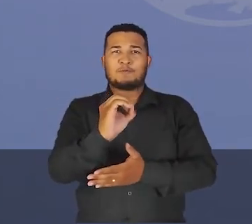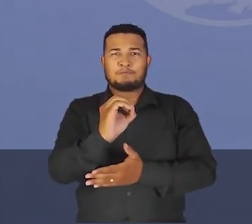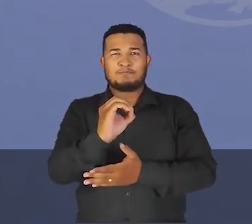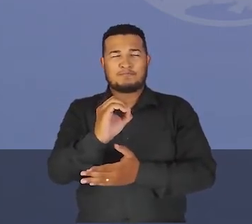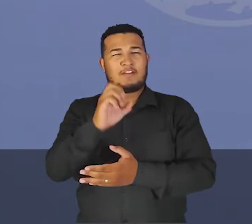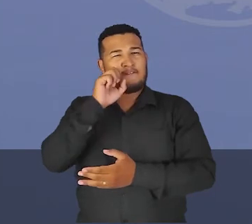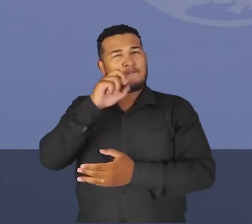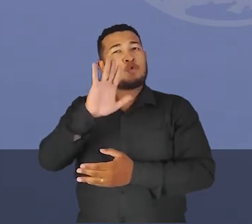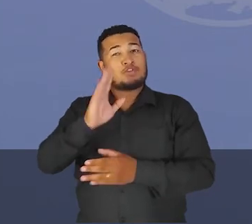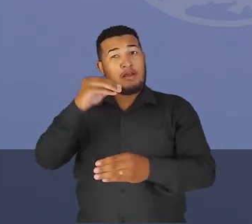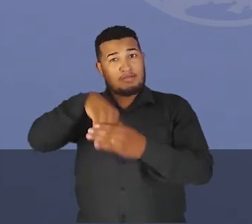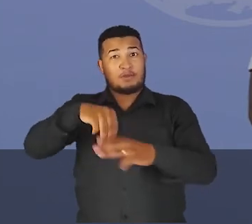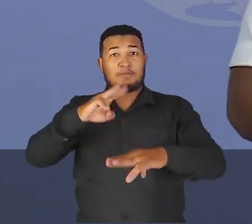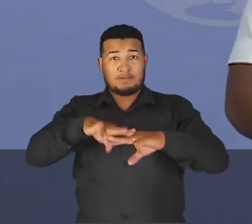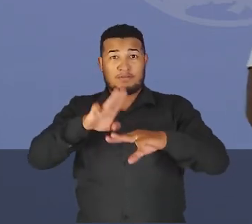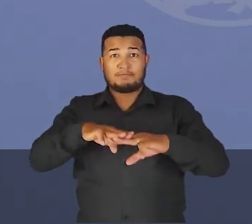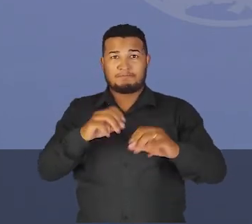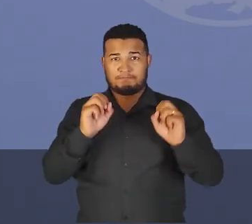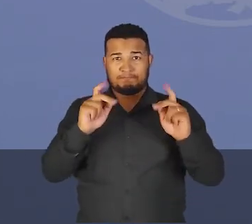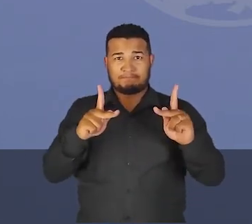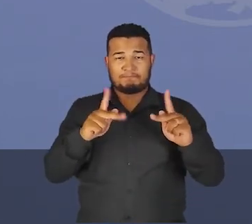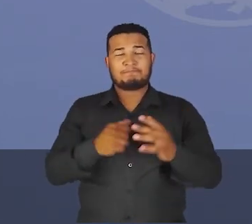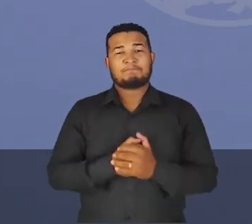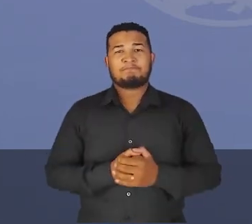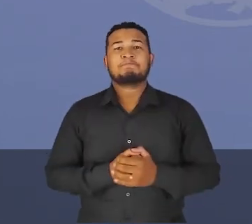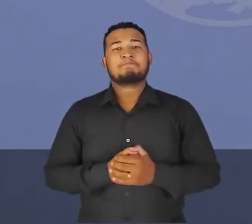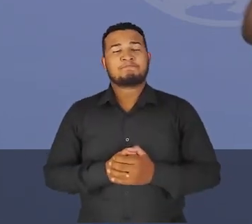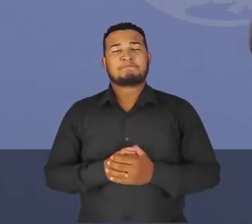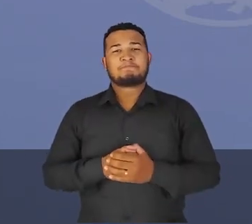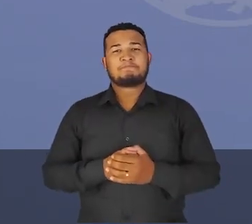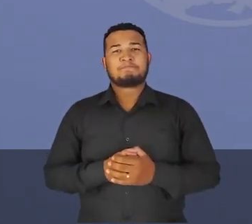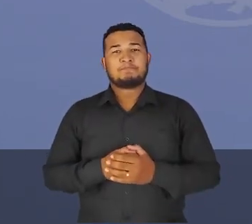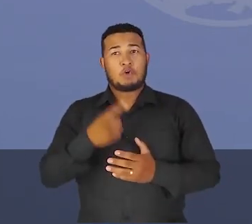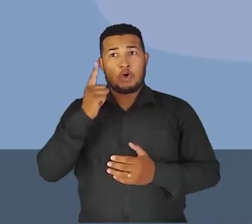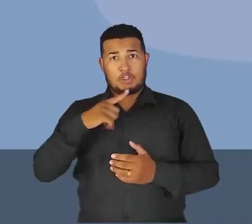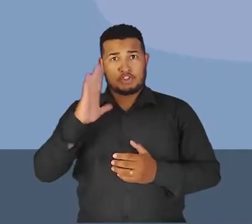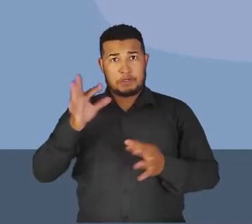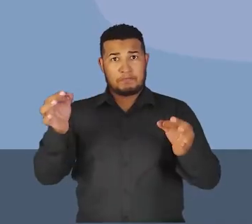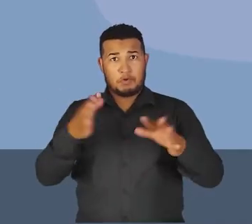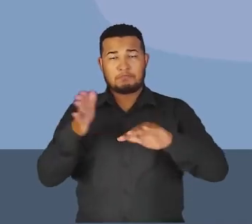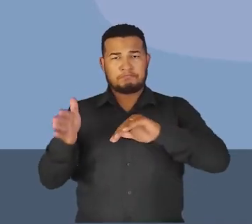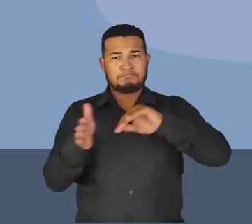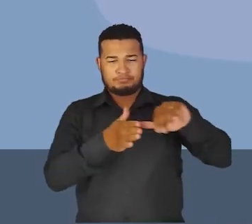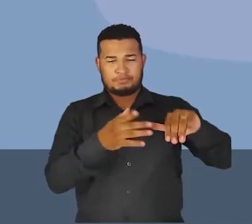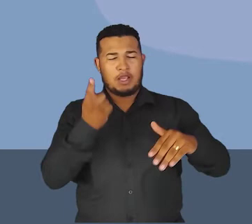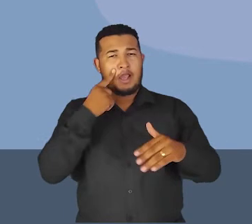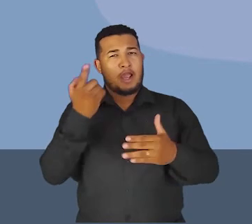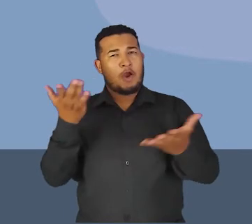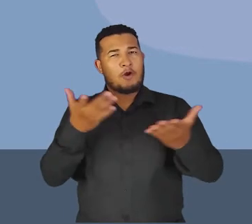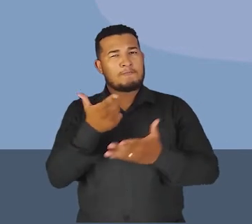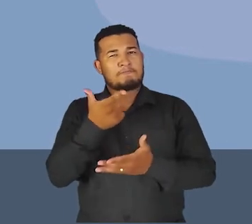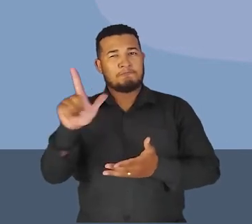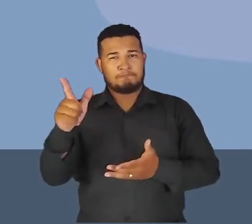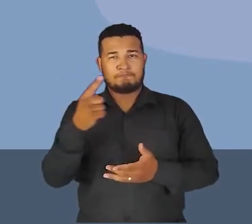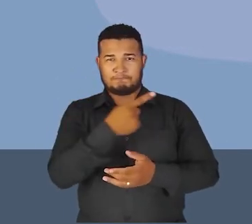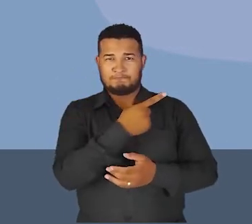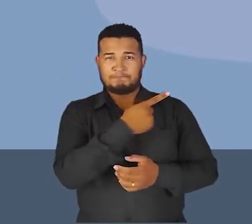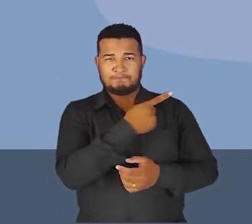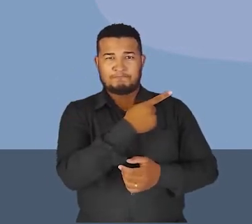de mostrar matematicamente. Ok? Vamos adiante. Superada essa parte, vamos para mais um slide.